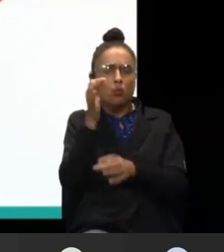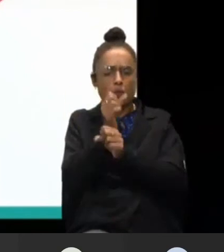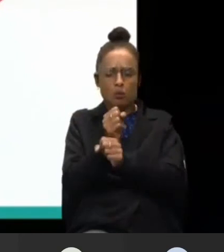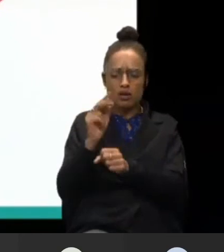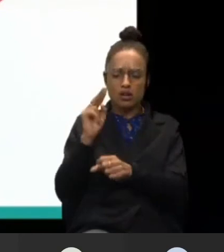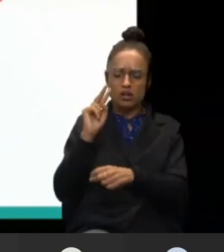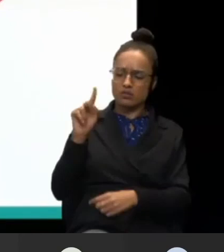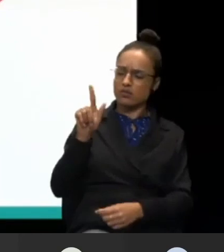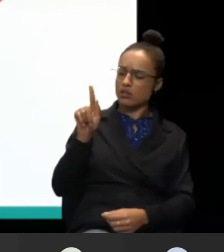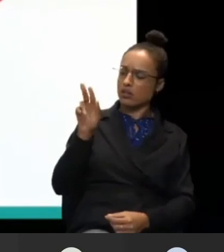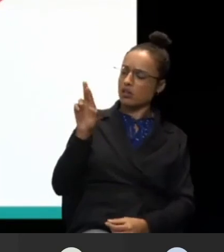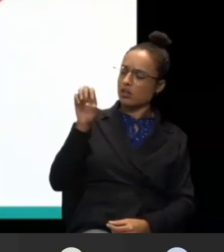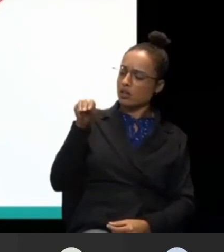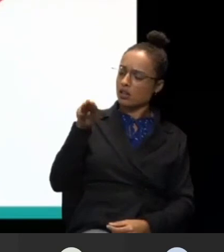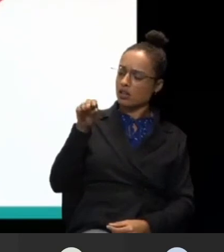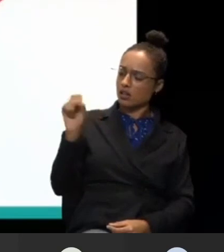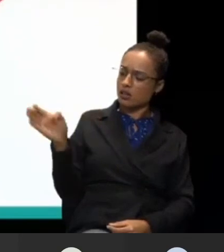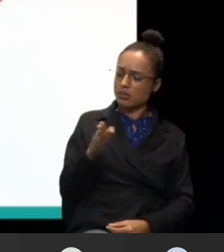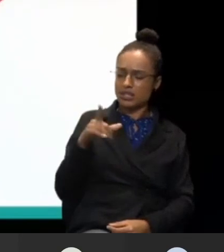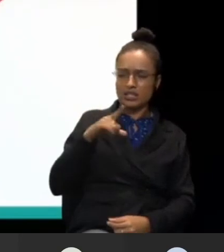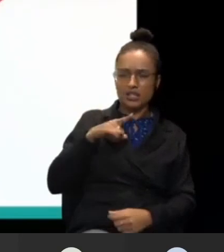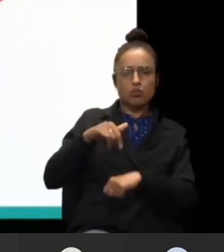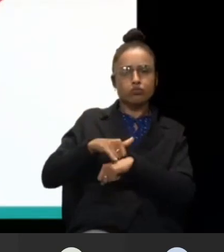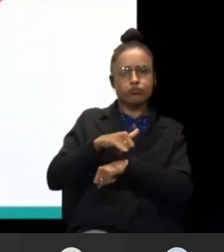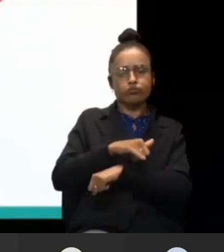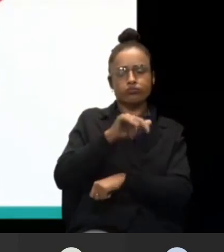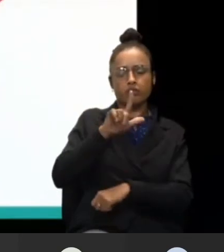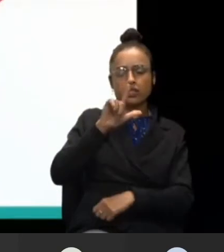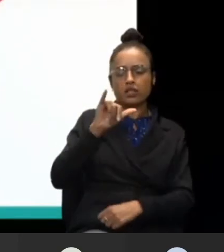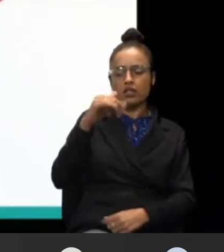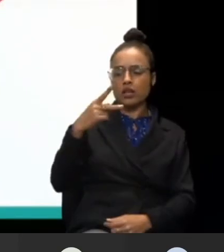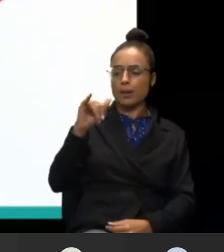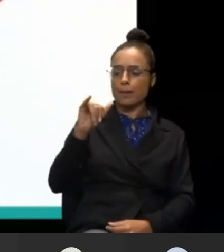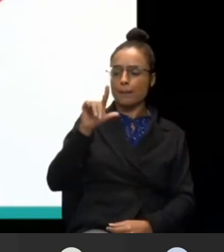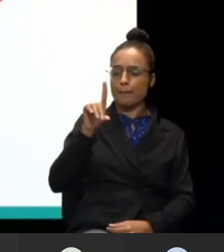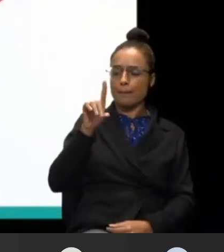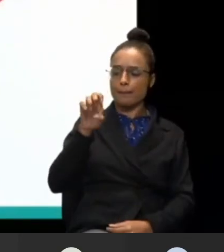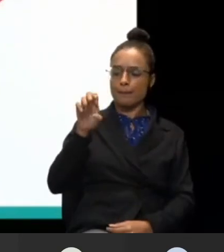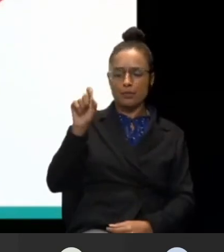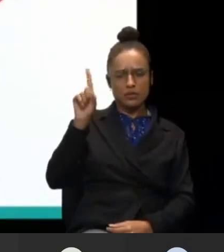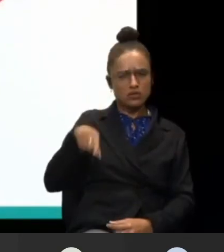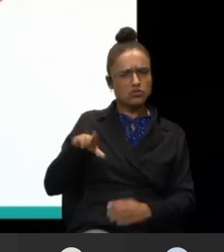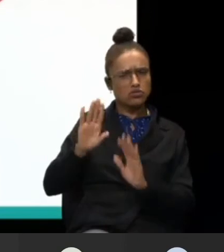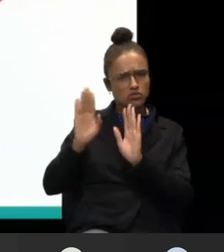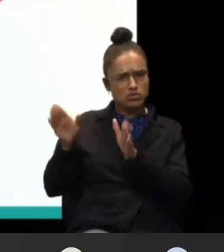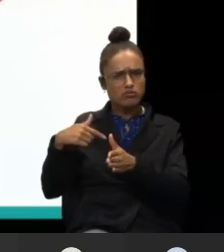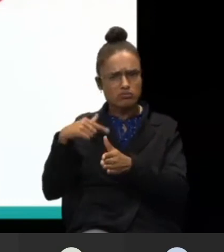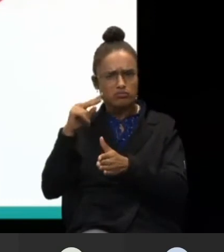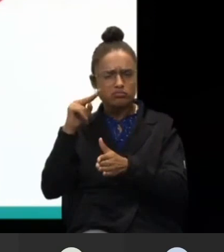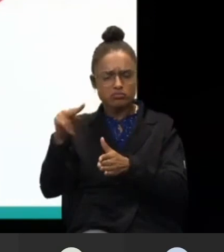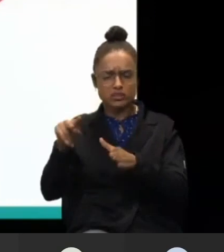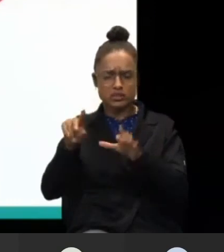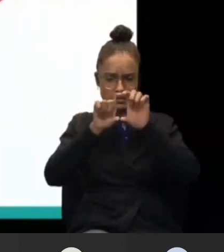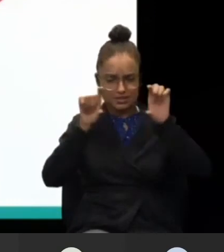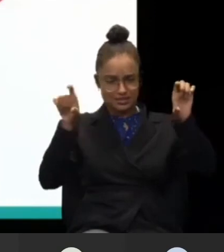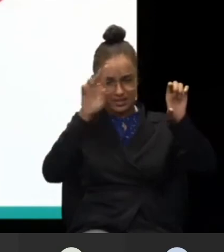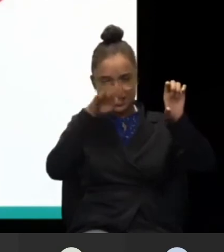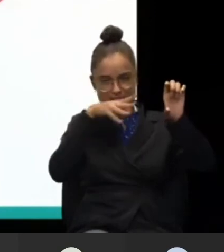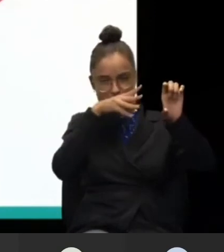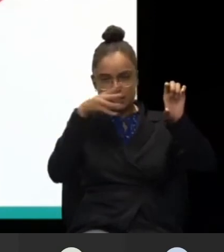em gramas de lipídios. Pois bem, nós temos a quantidade em gramas de lipídios e nós temos o peso inicial